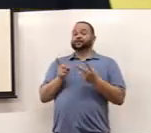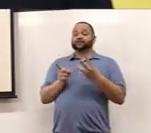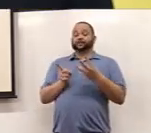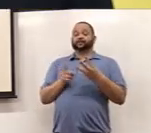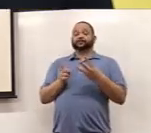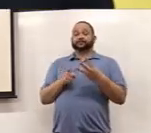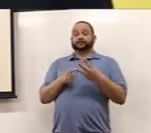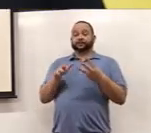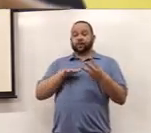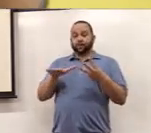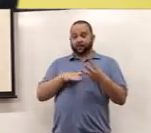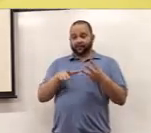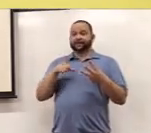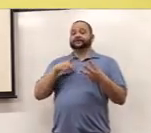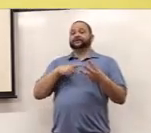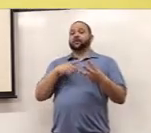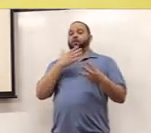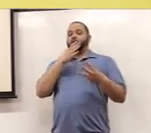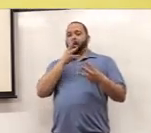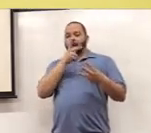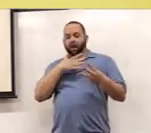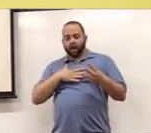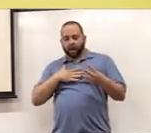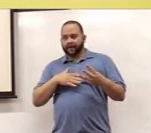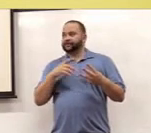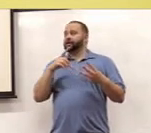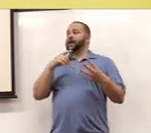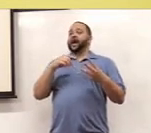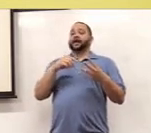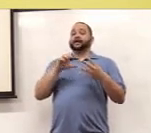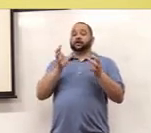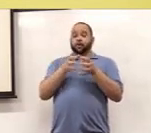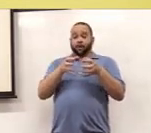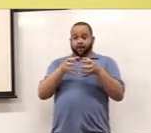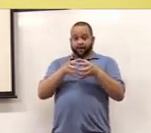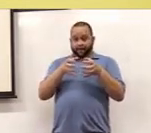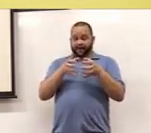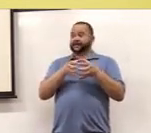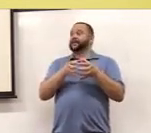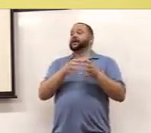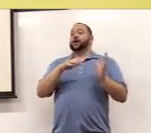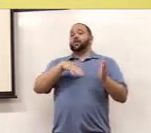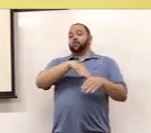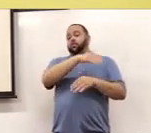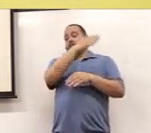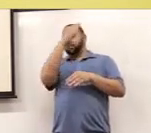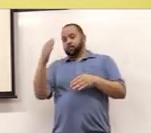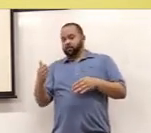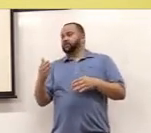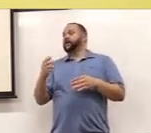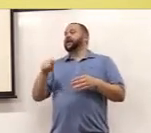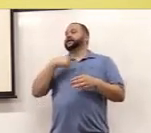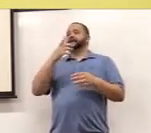Bom, terceiro movimento, tem um lento, tem a banda marcial passa, o tema é desenvolvido, aí tem um